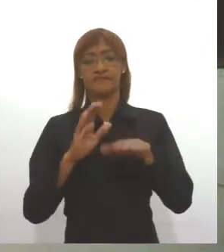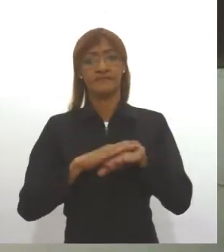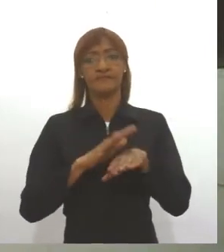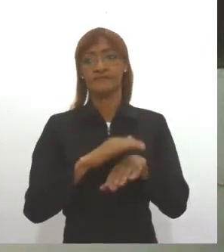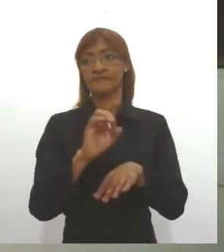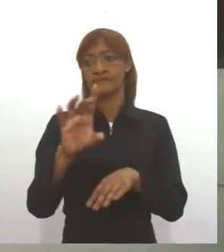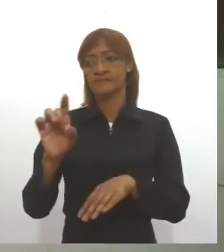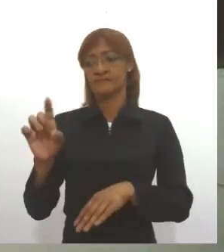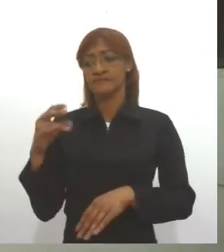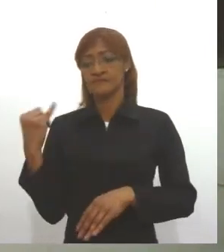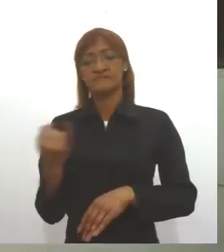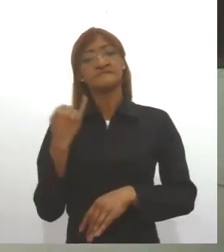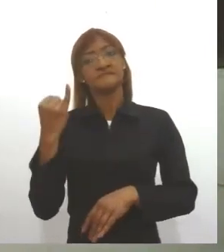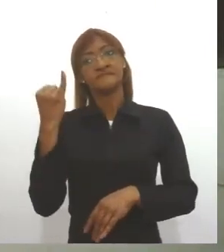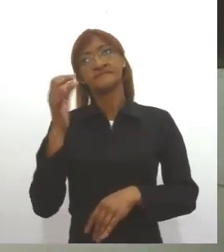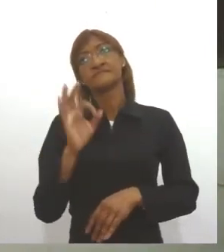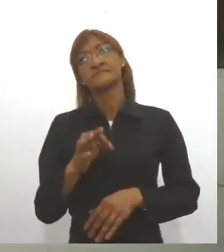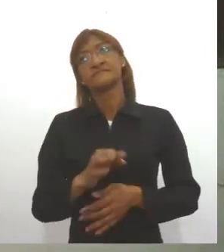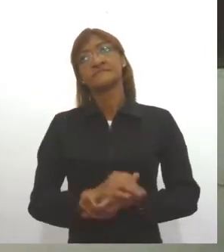muito importante, vai colaborar muito.